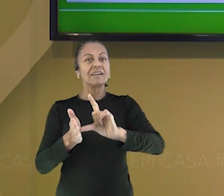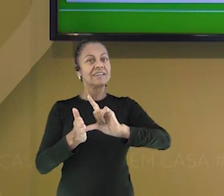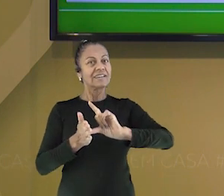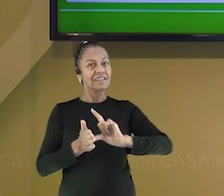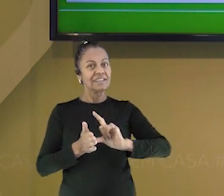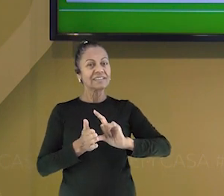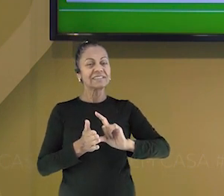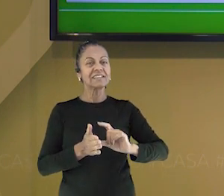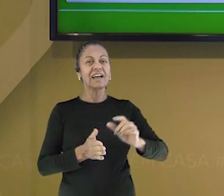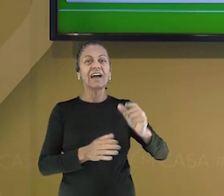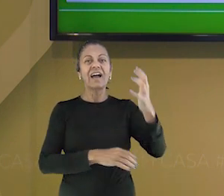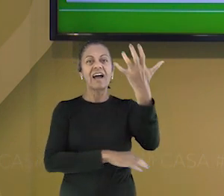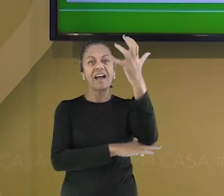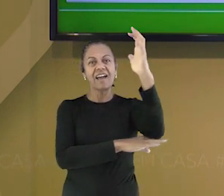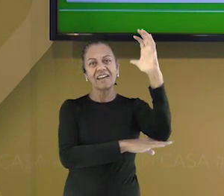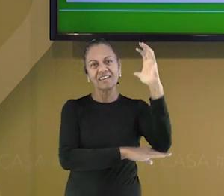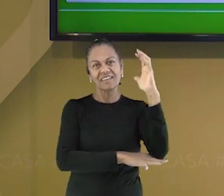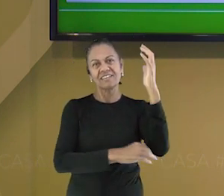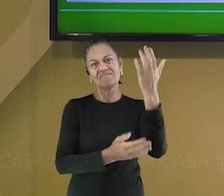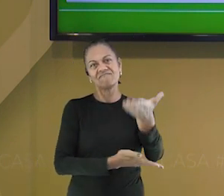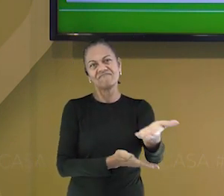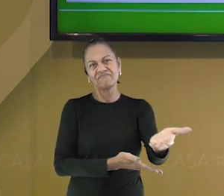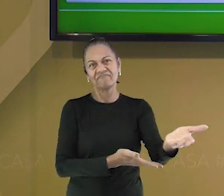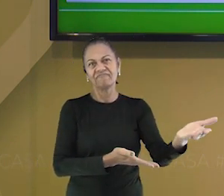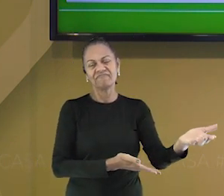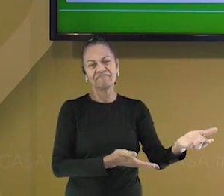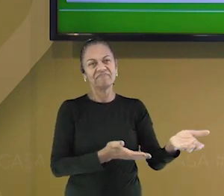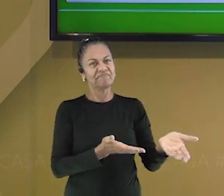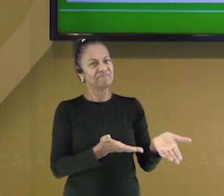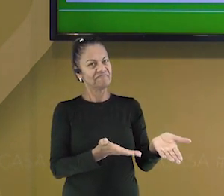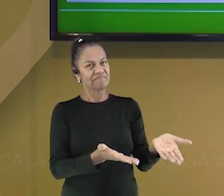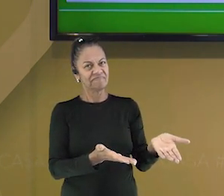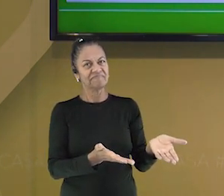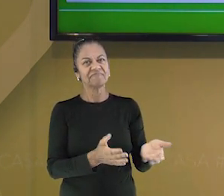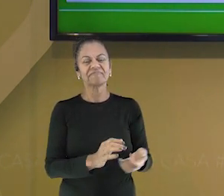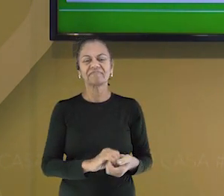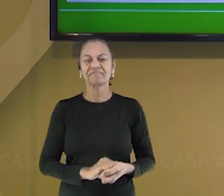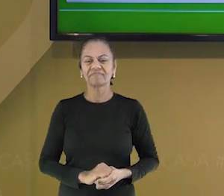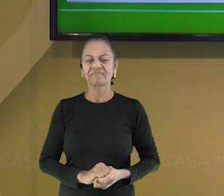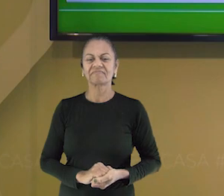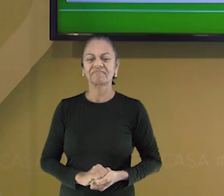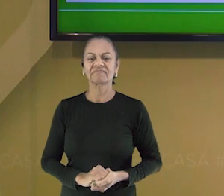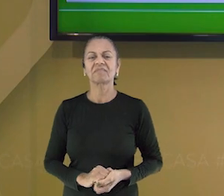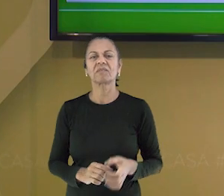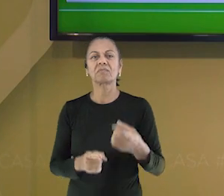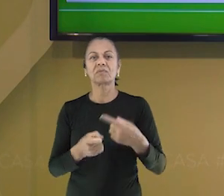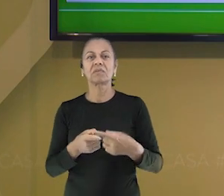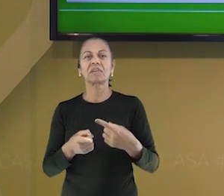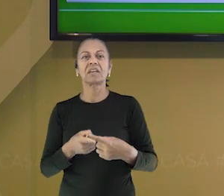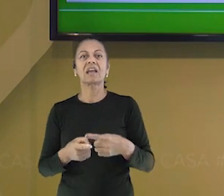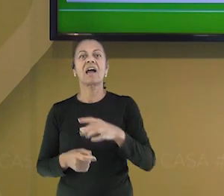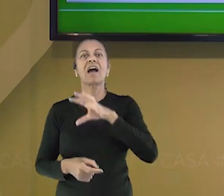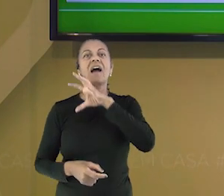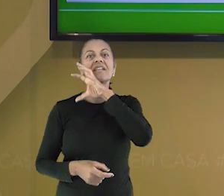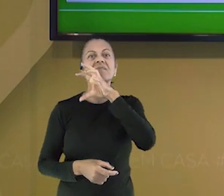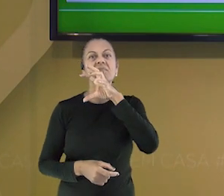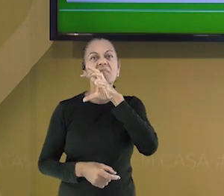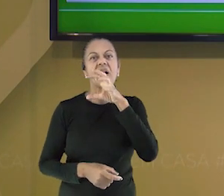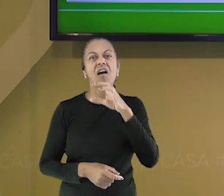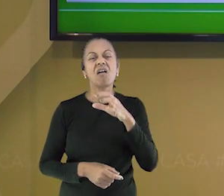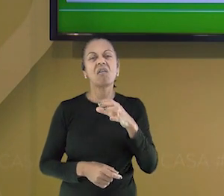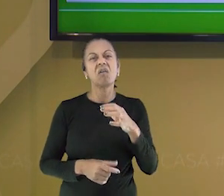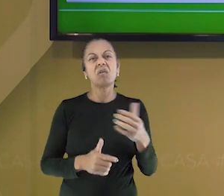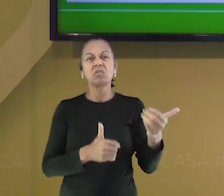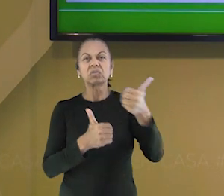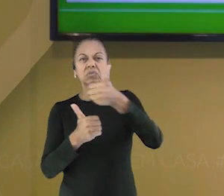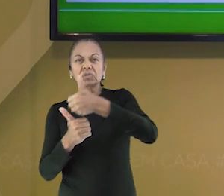está removendo a biodiversidade local. Tanto a vegetal quanto dos animais que viviam ali, porque eles não vão morar no eucalipto